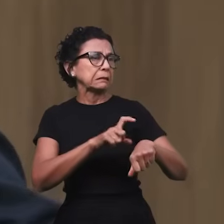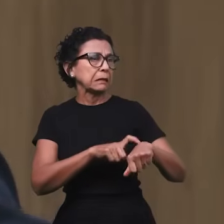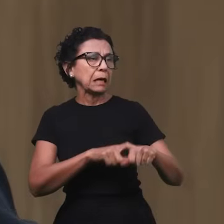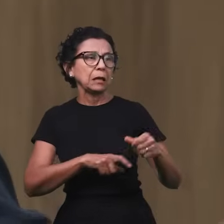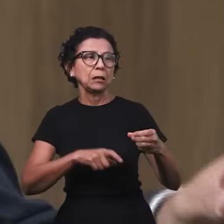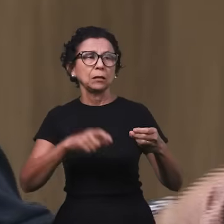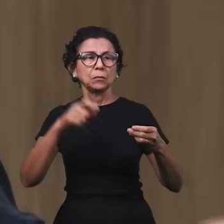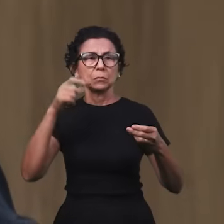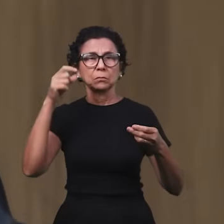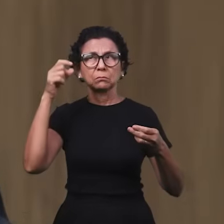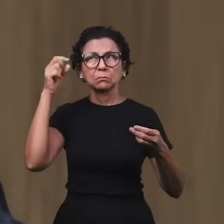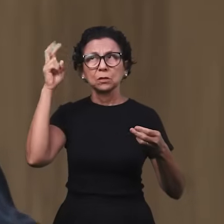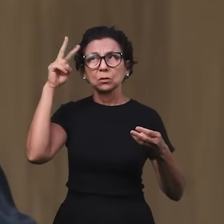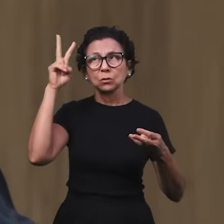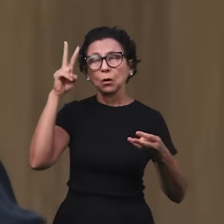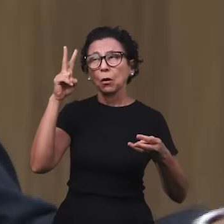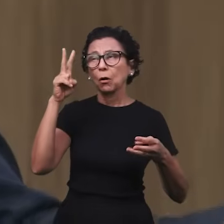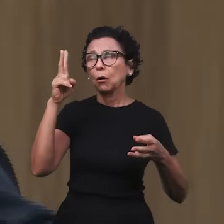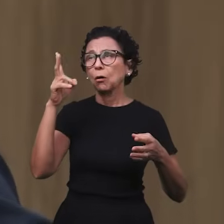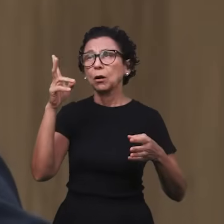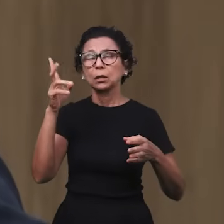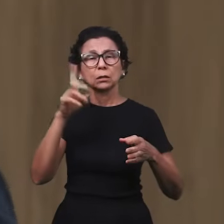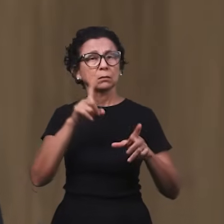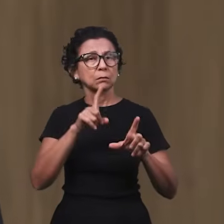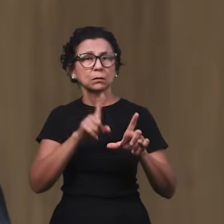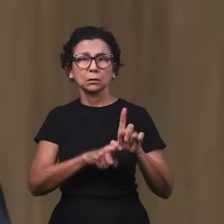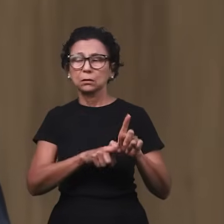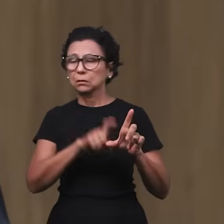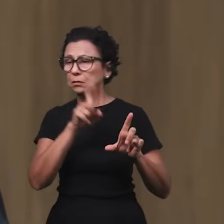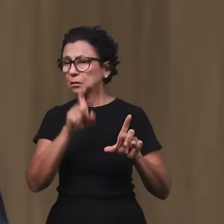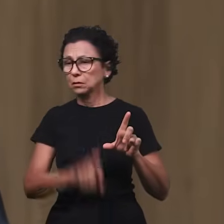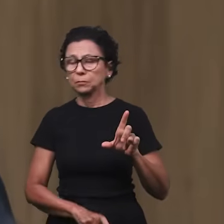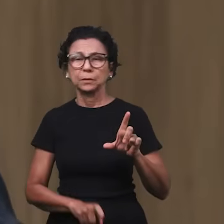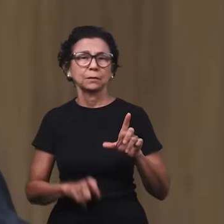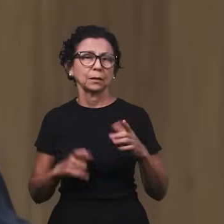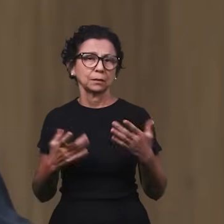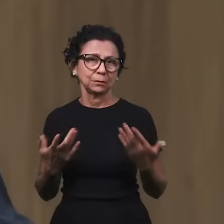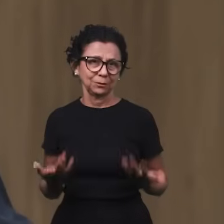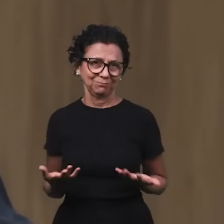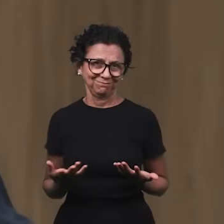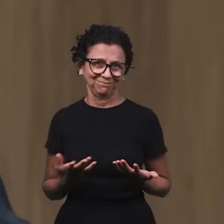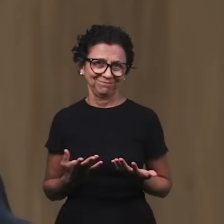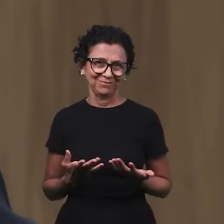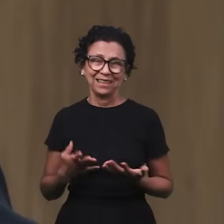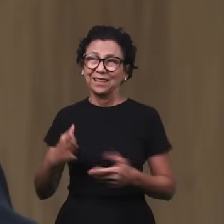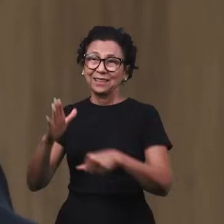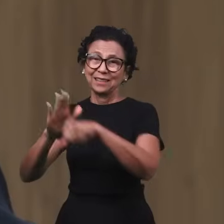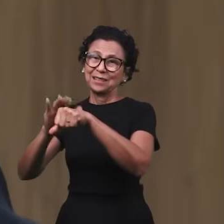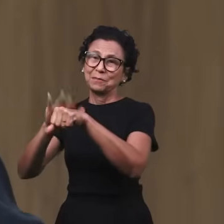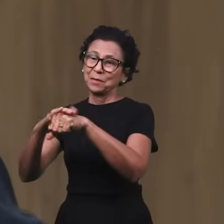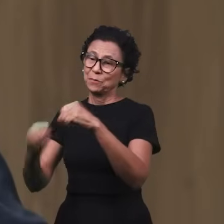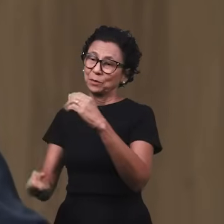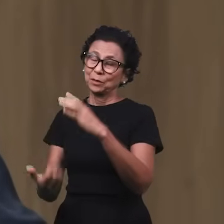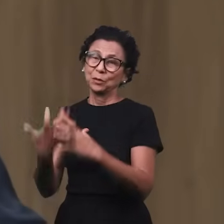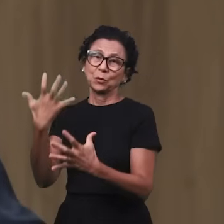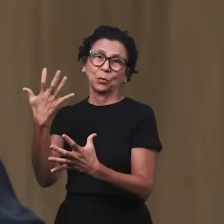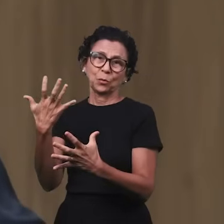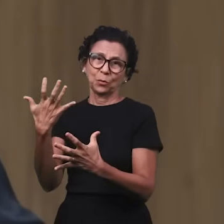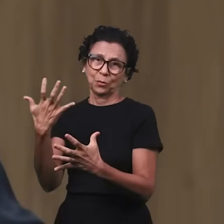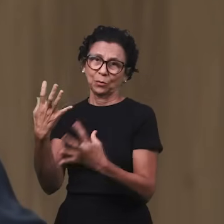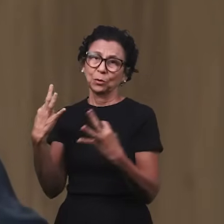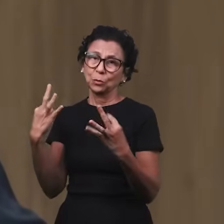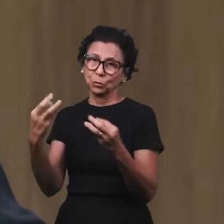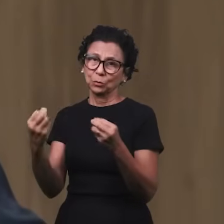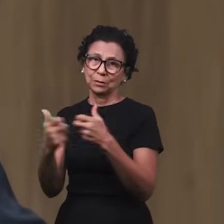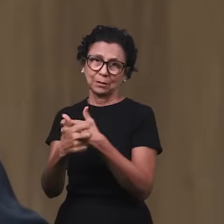momento histórico, não depende de momento social. Então Deus ele estabeleceu esta obra, que ela é